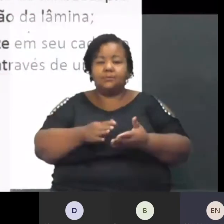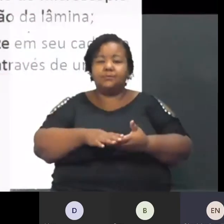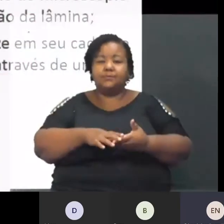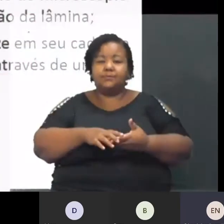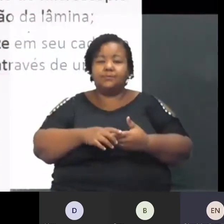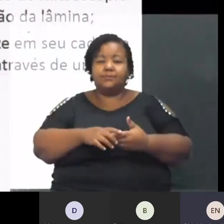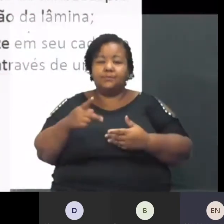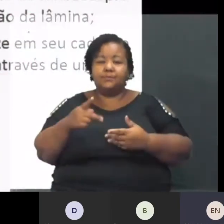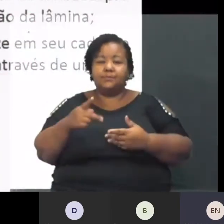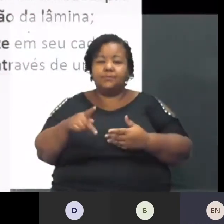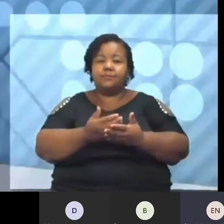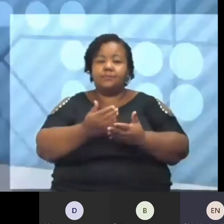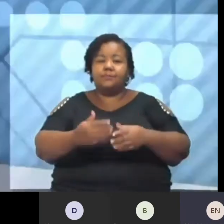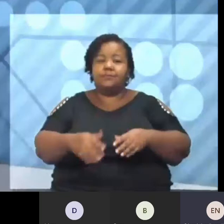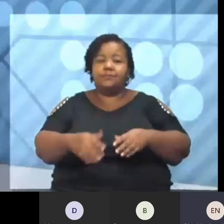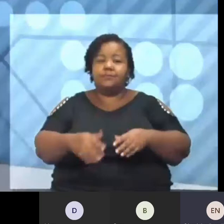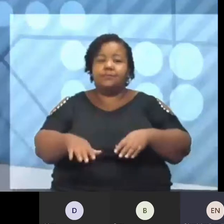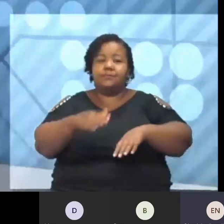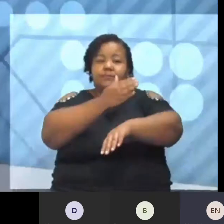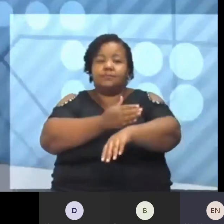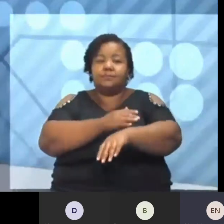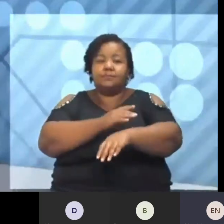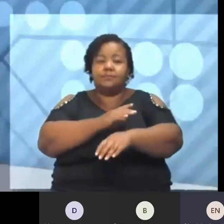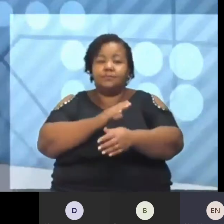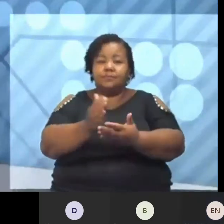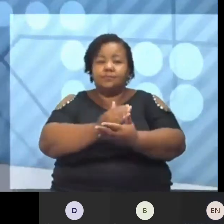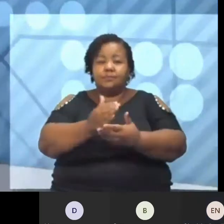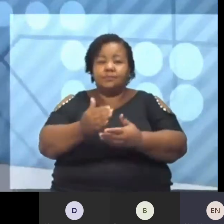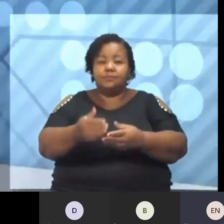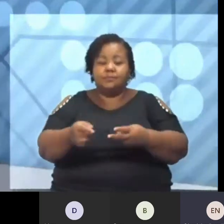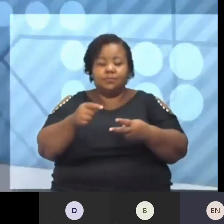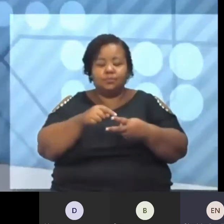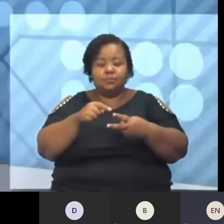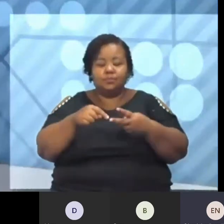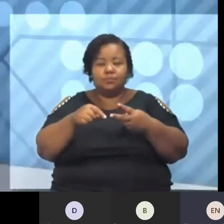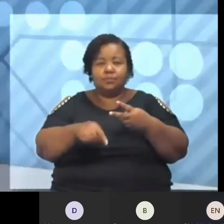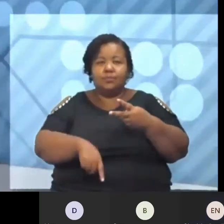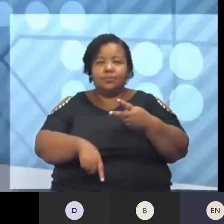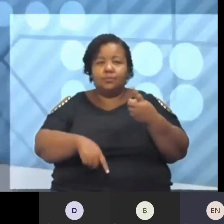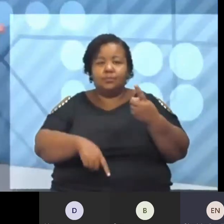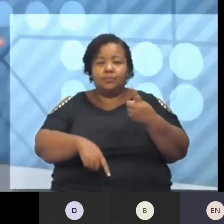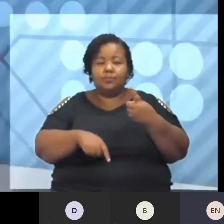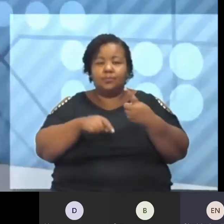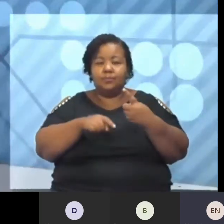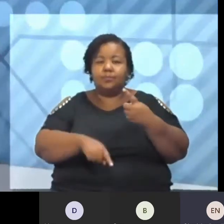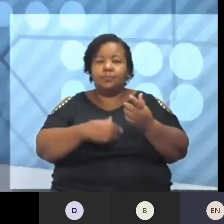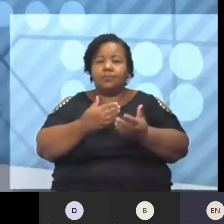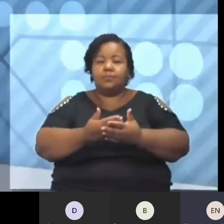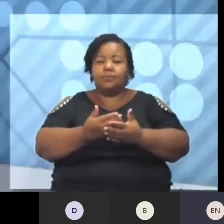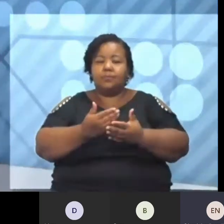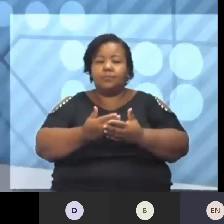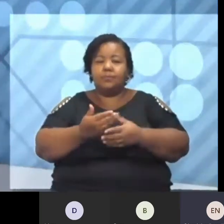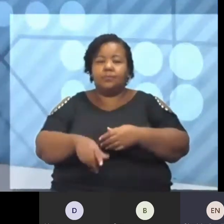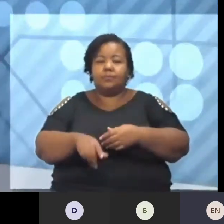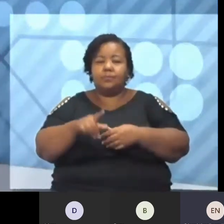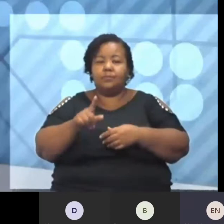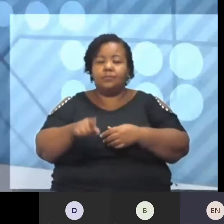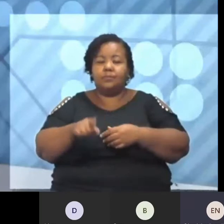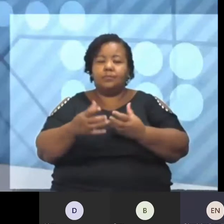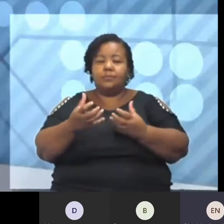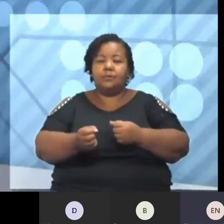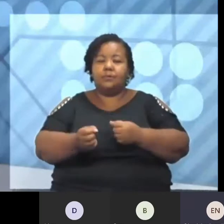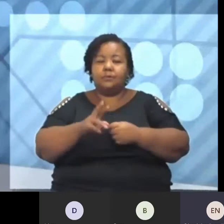Então, essa aula prática, ela está dividida em dois procedimentos. Procedimento 1, que é o estudo histológico, onde